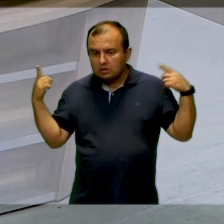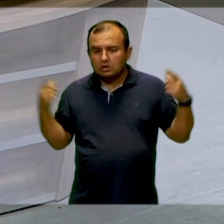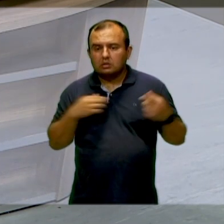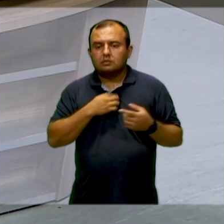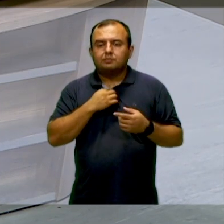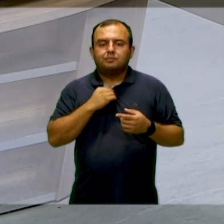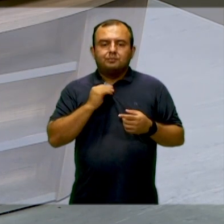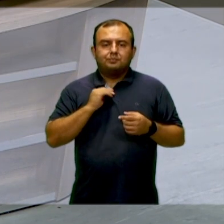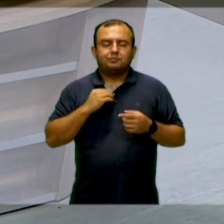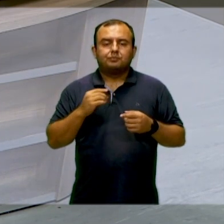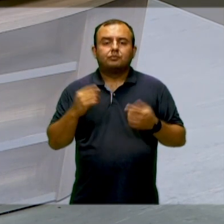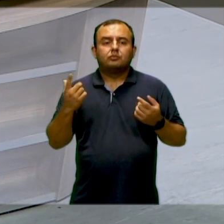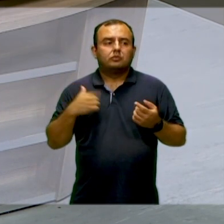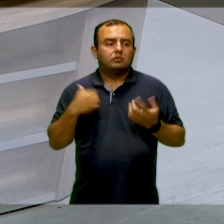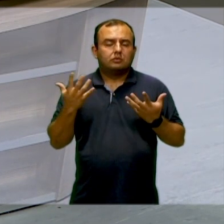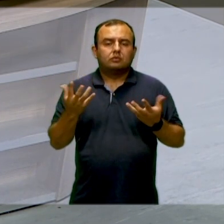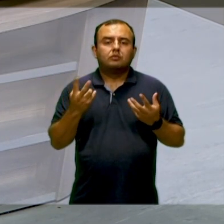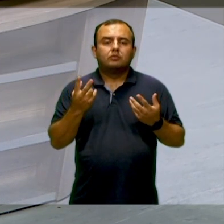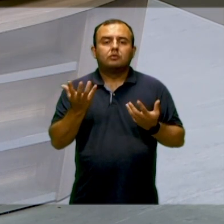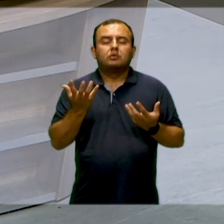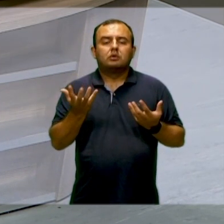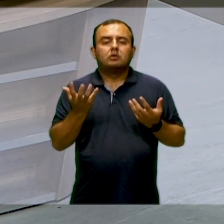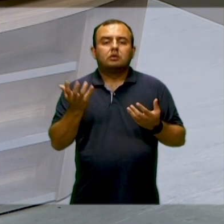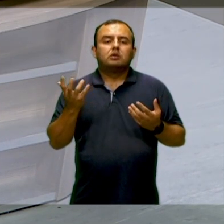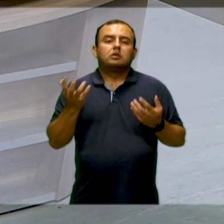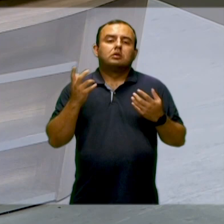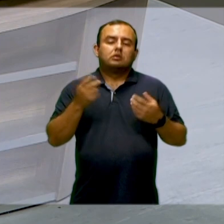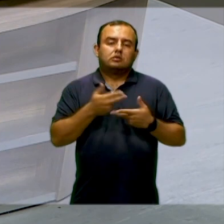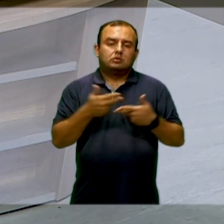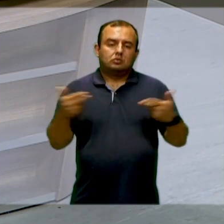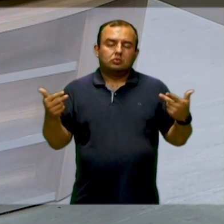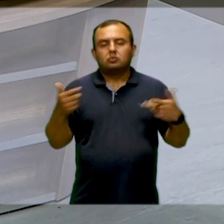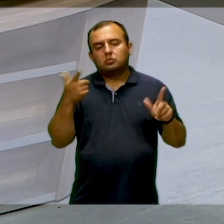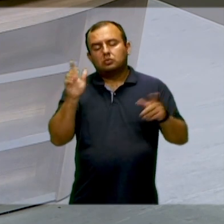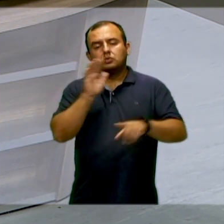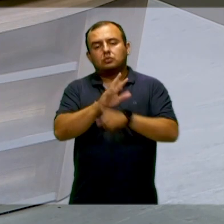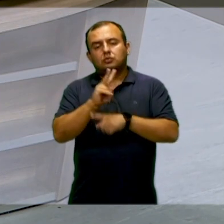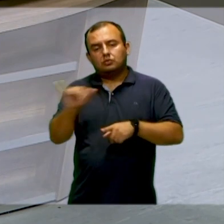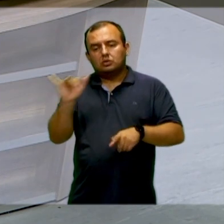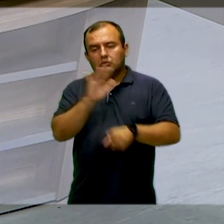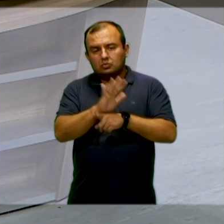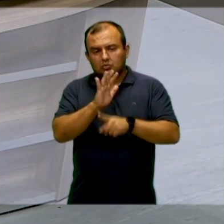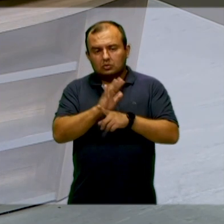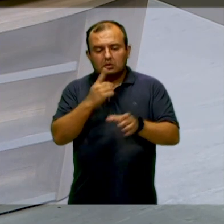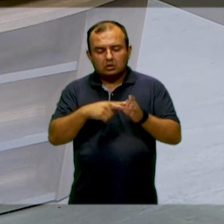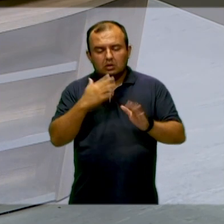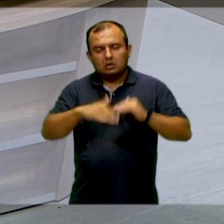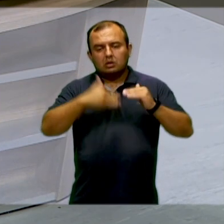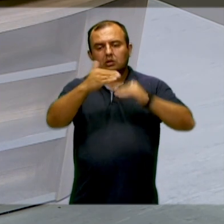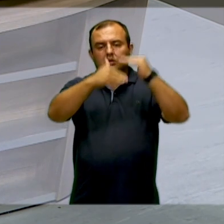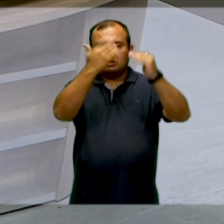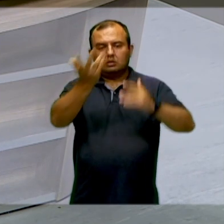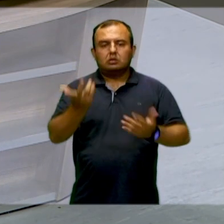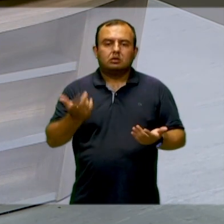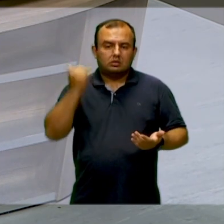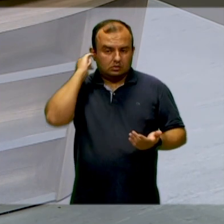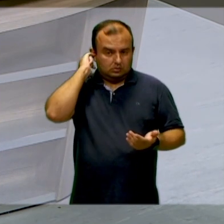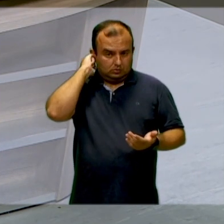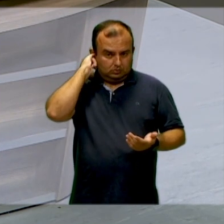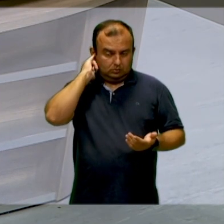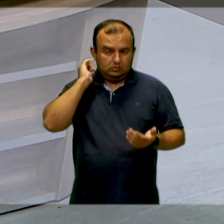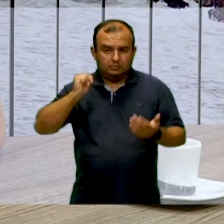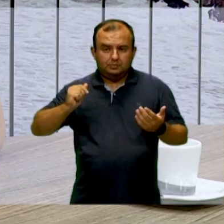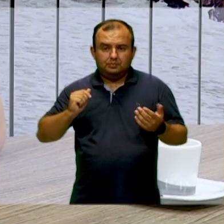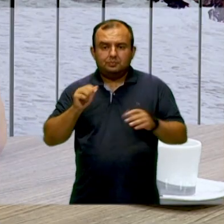e vai querer, talvez, fazer outra coisa que vai ajudar também a cidade a crescer como figura e